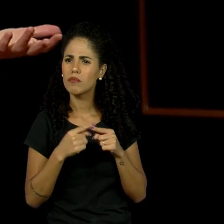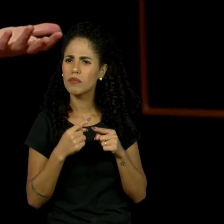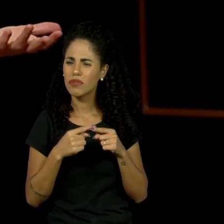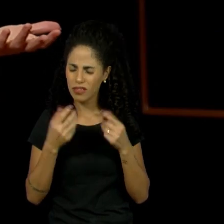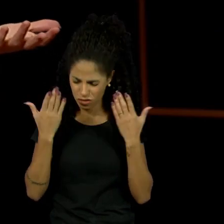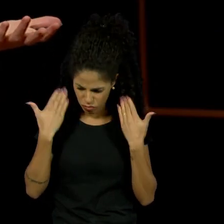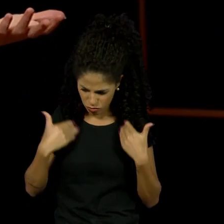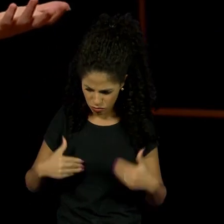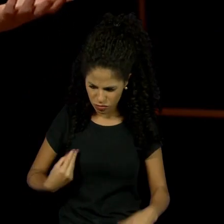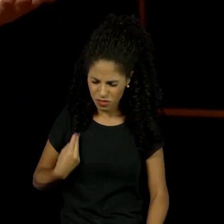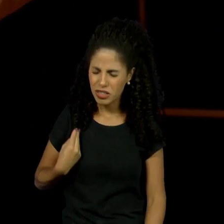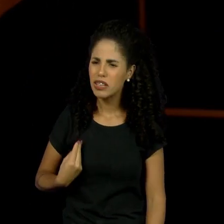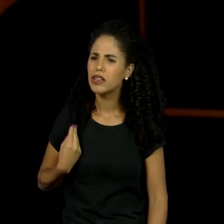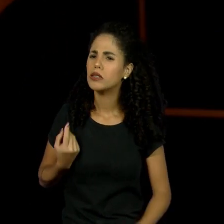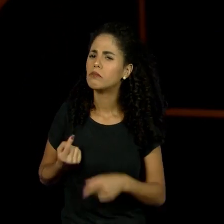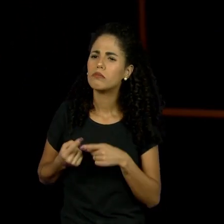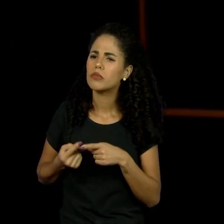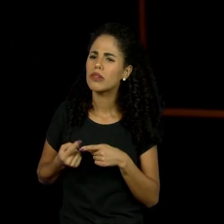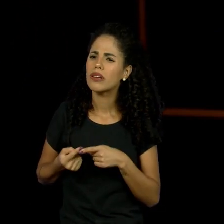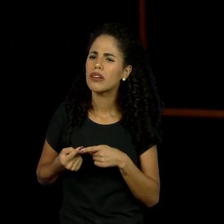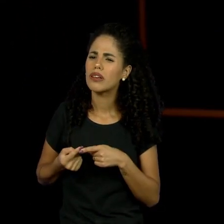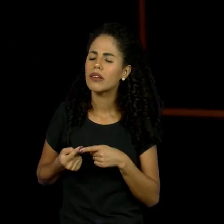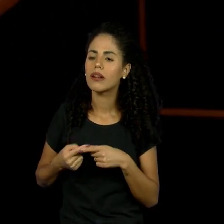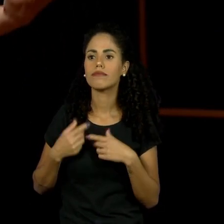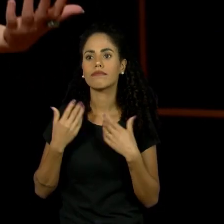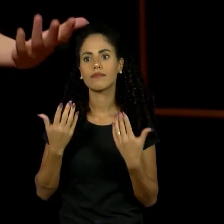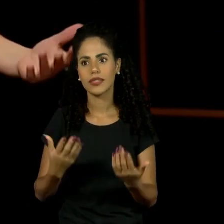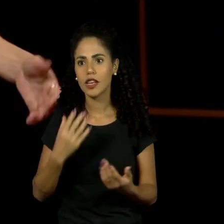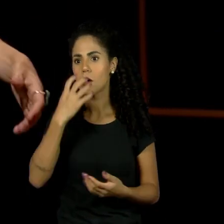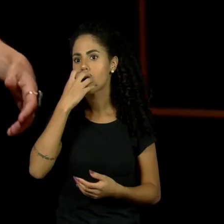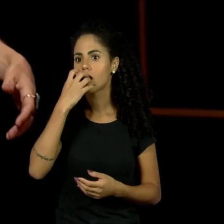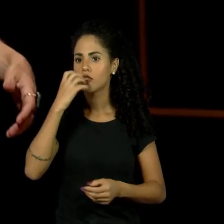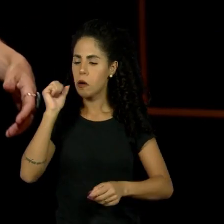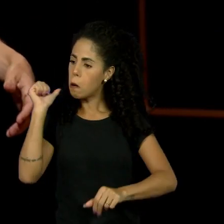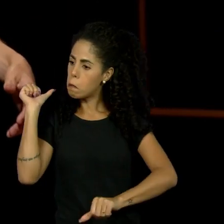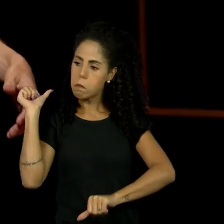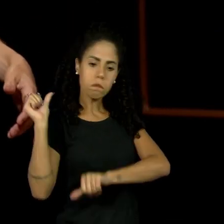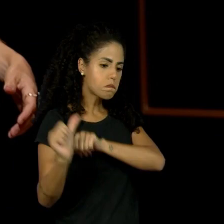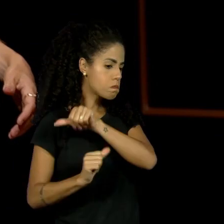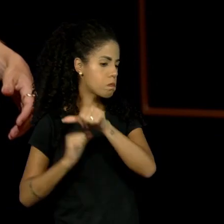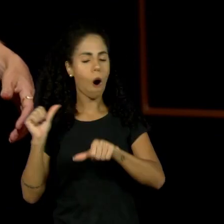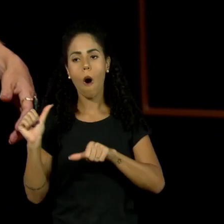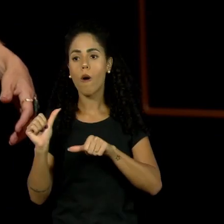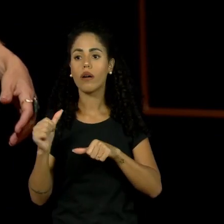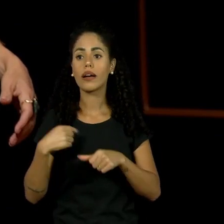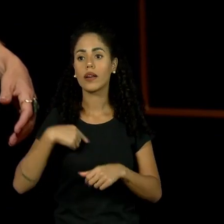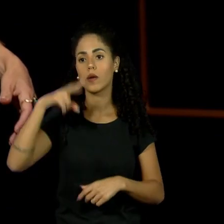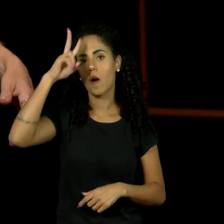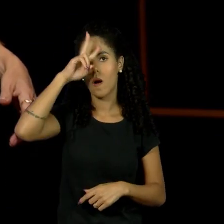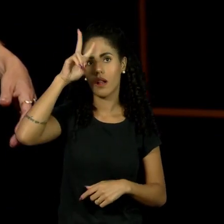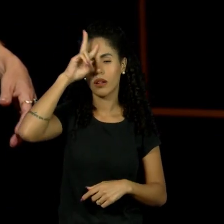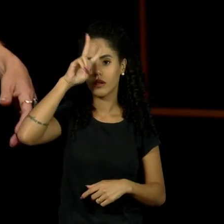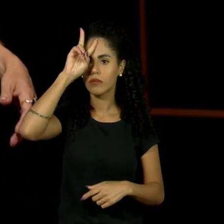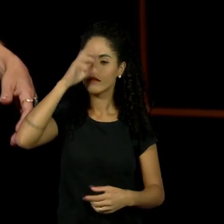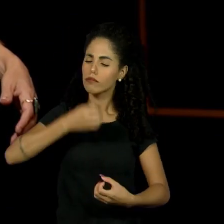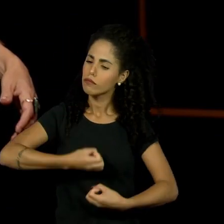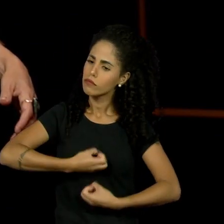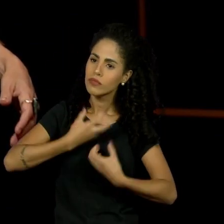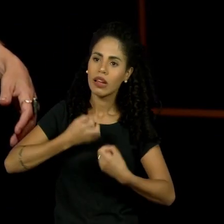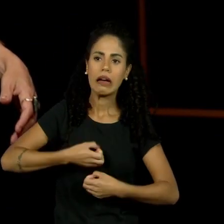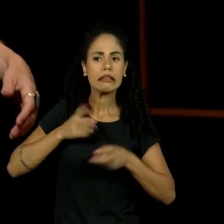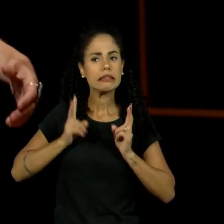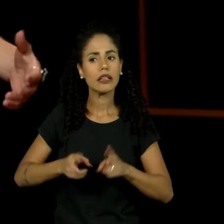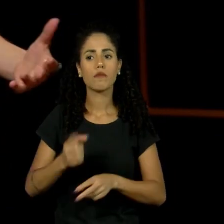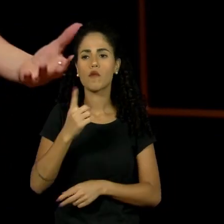aqui. E aí o cachorro se transforma. E eu lembro de andar com esse poema debaixo do braço por